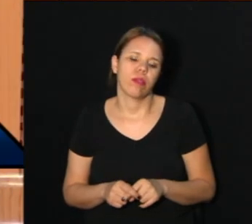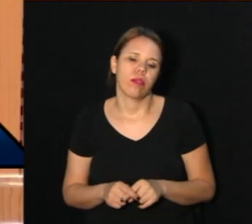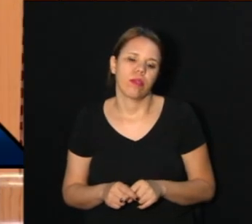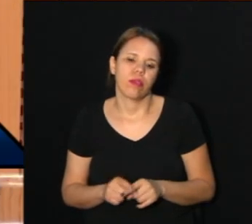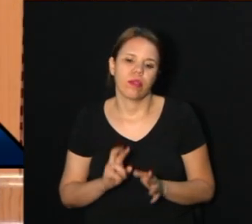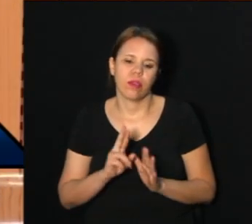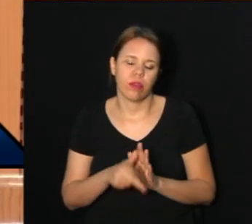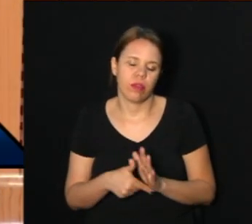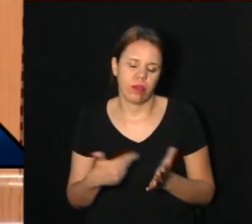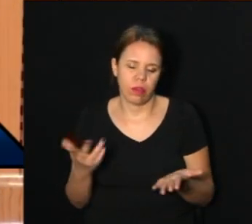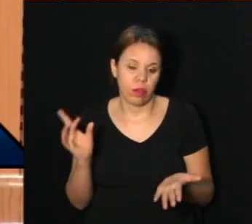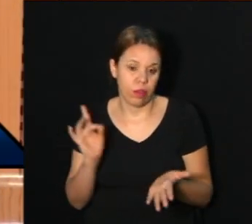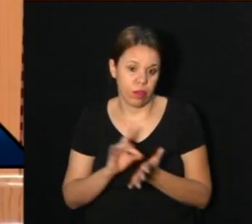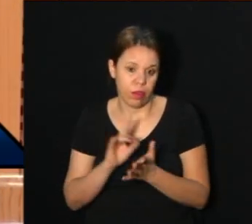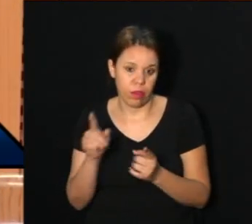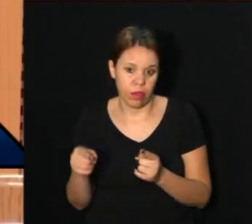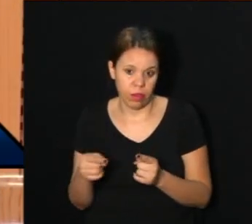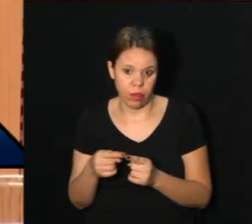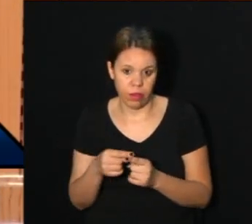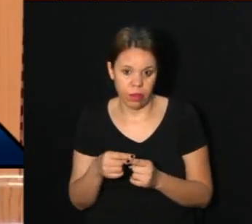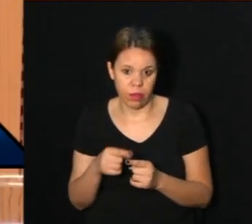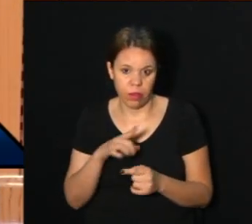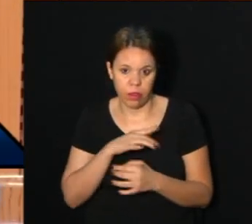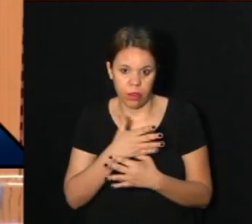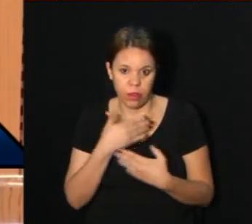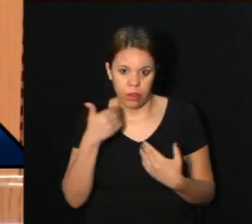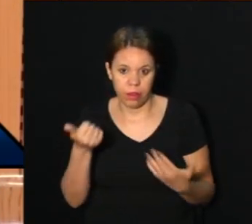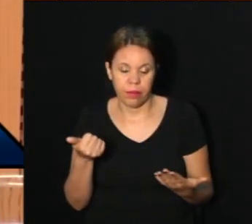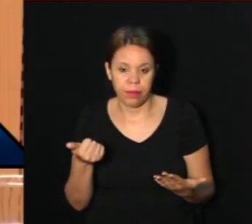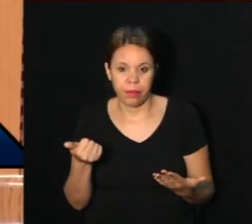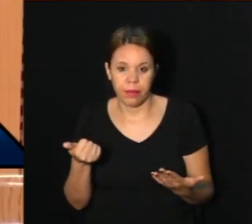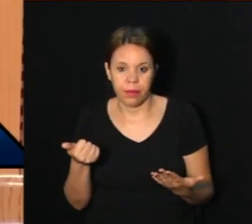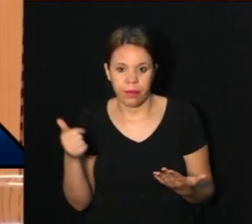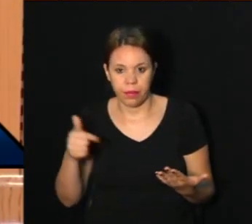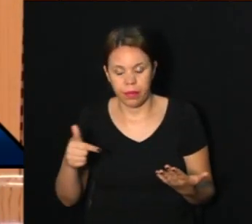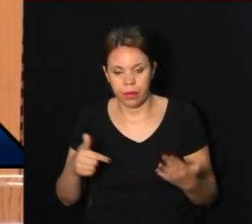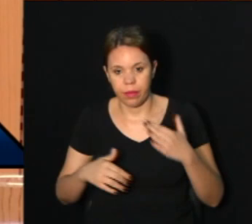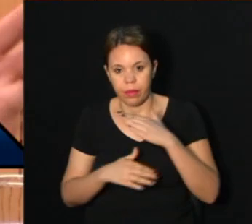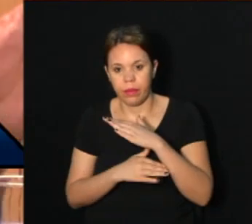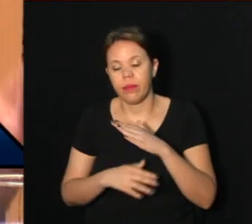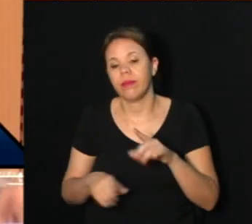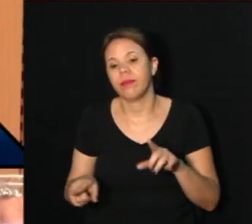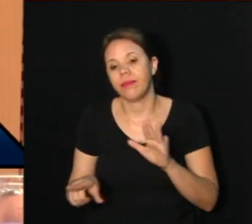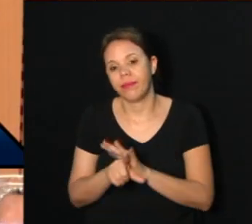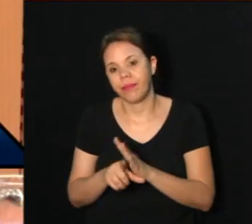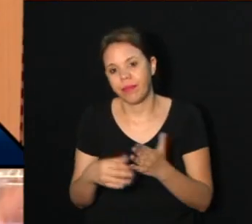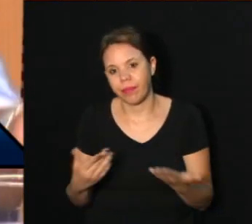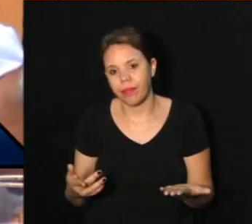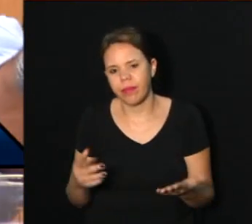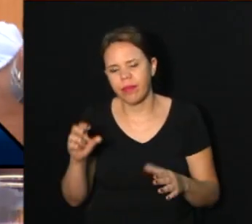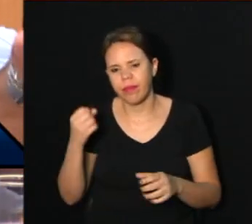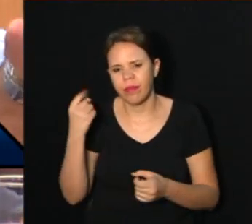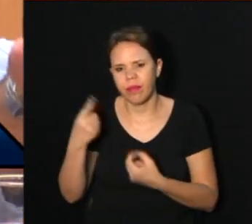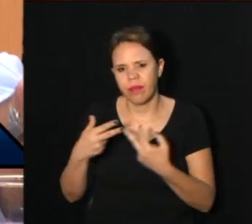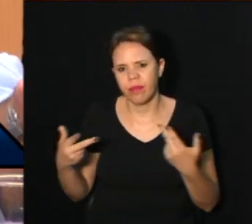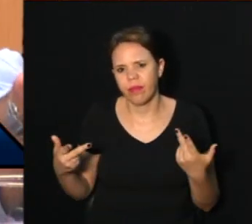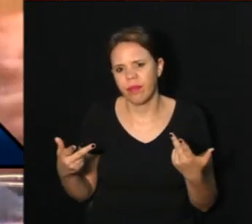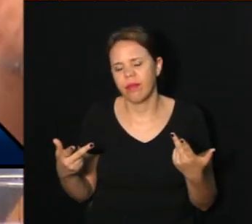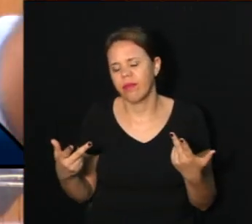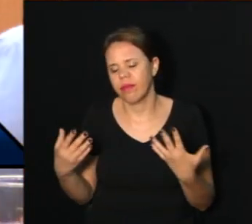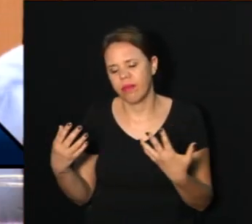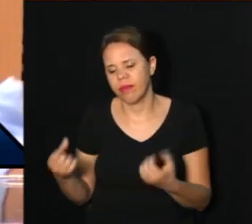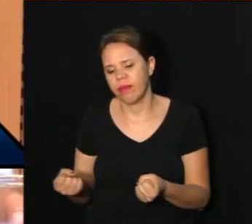realmente projetando uma cidade melhor, que passa por essa Casa de Leis. Evidentemente que alguma ironia que foi feita eu deixo de